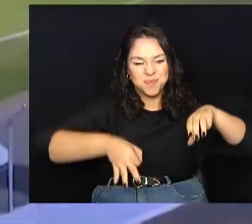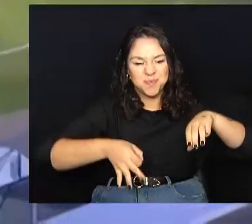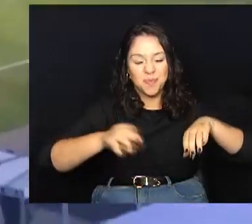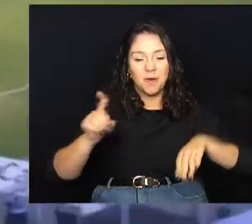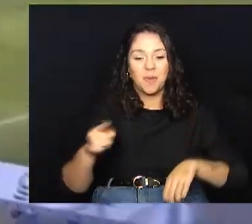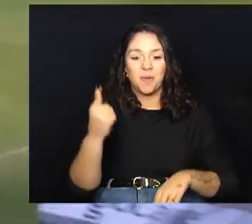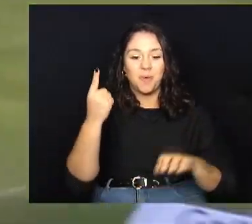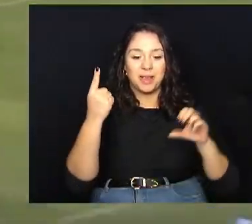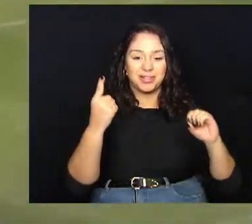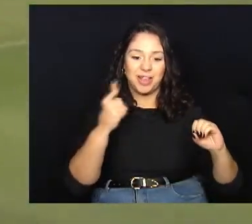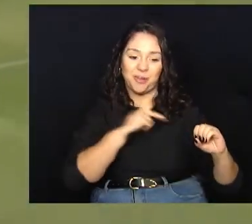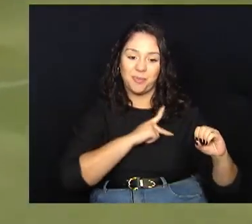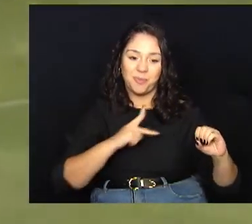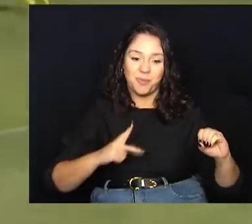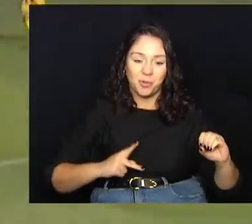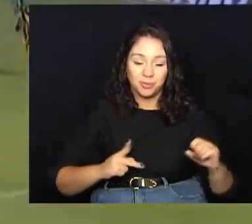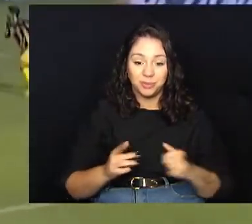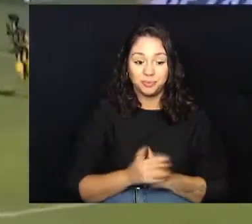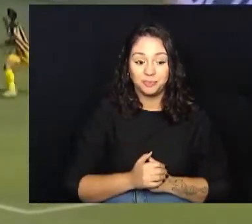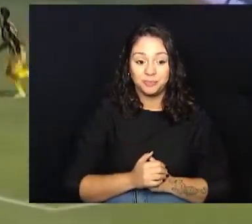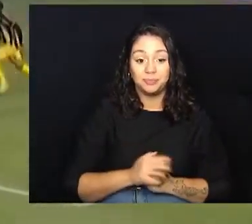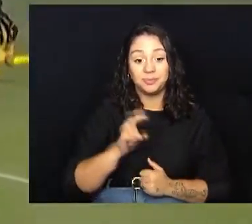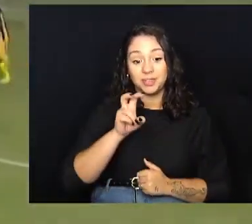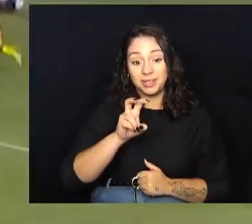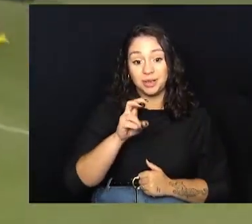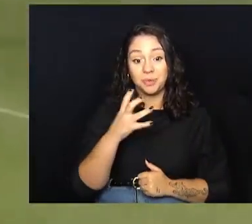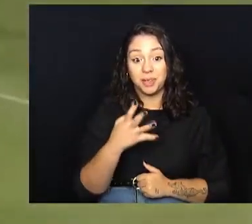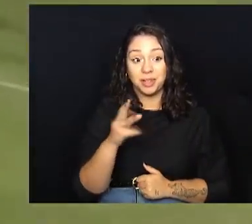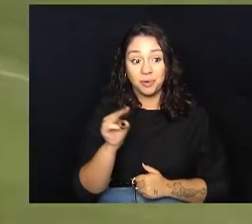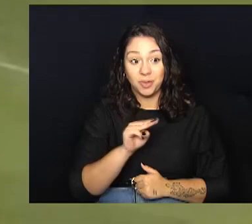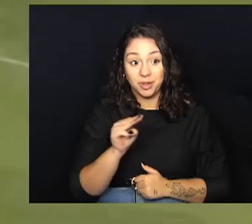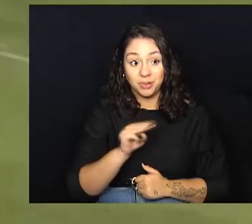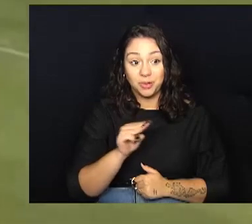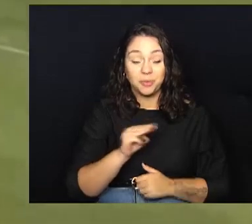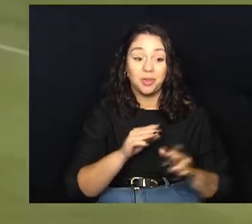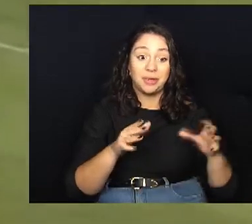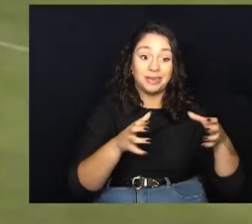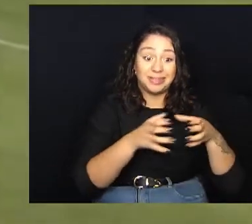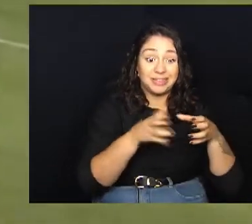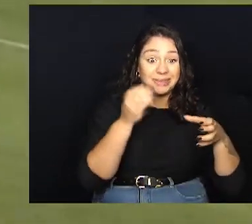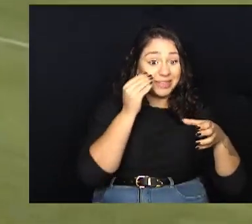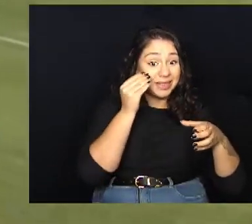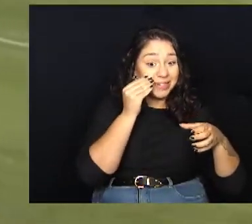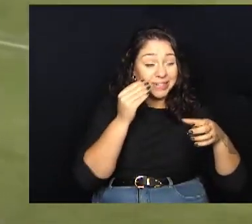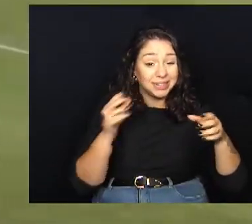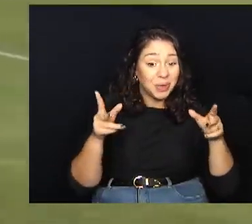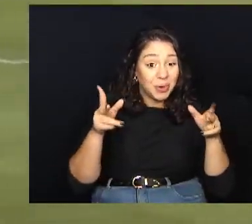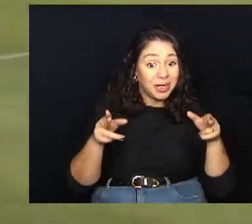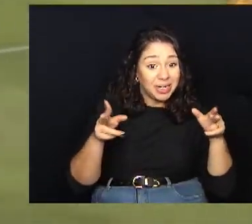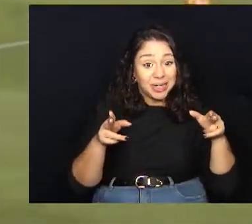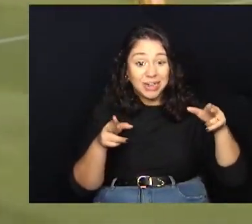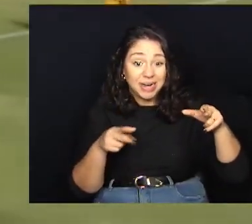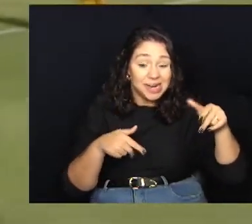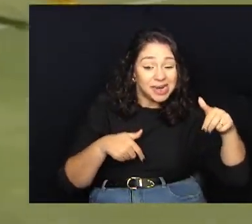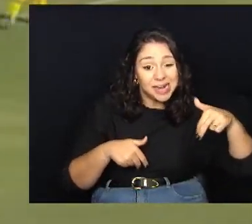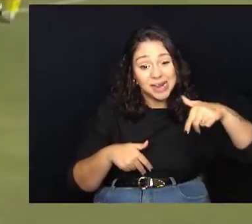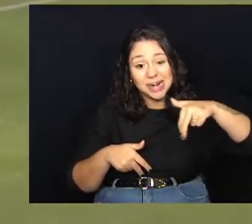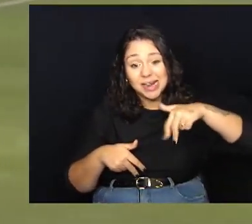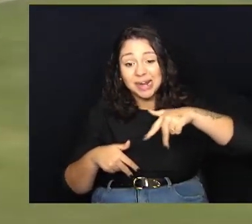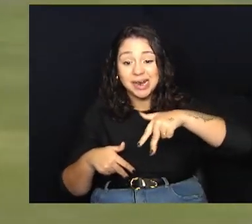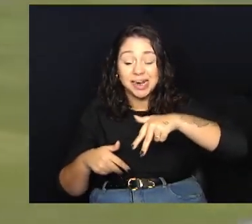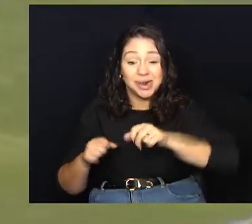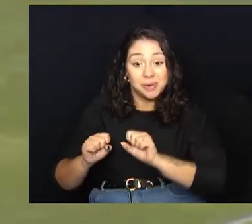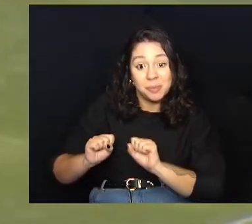ponte aos 54 minutos o novorizontino tentou o empate no escanteio mas a defesa ponte